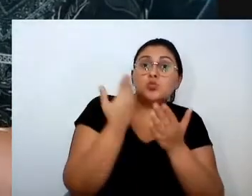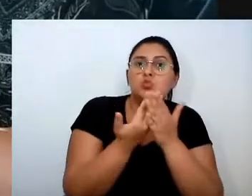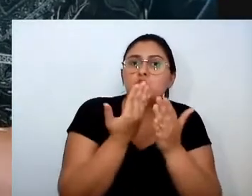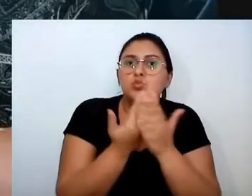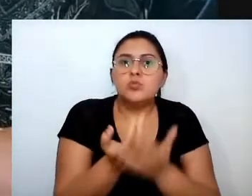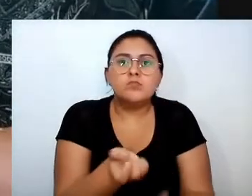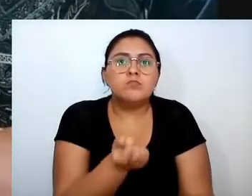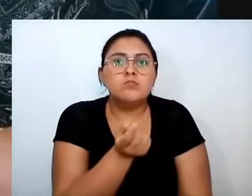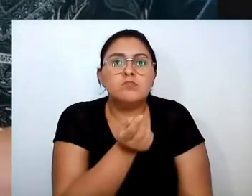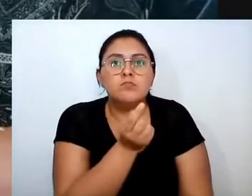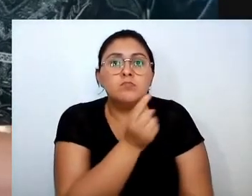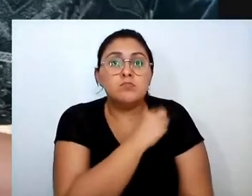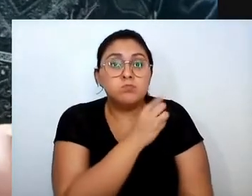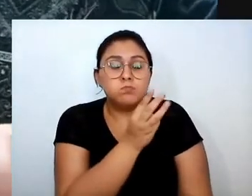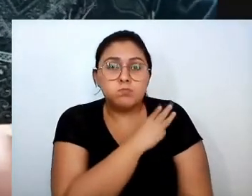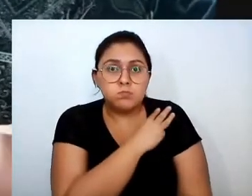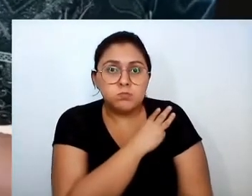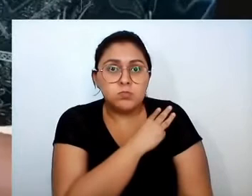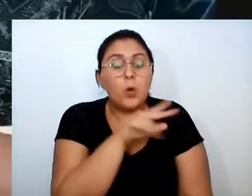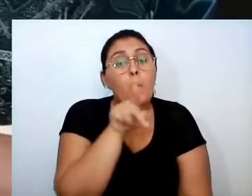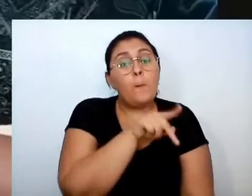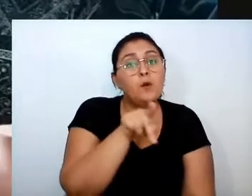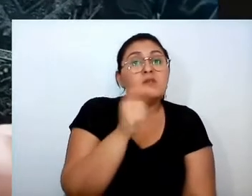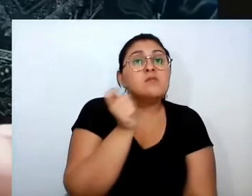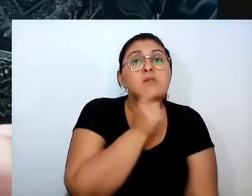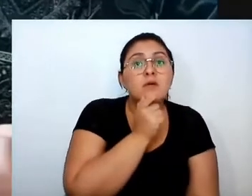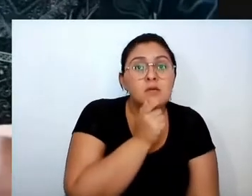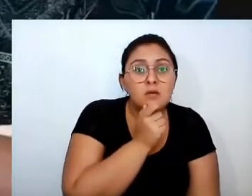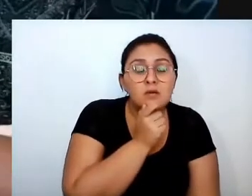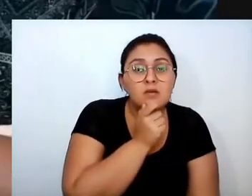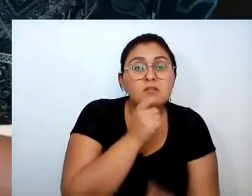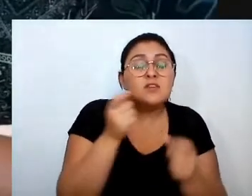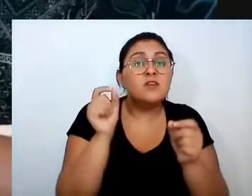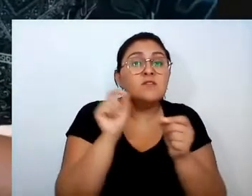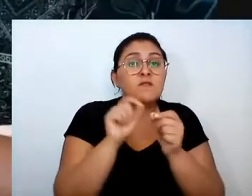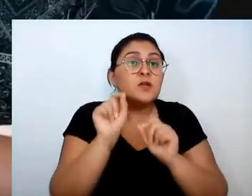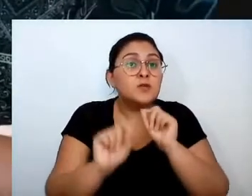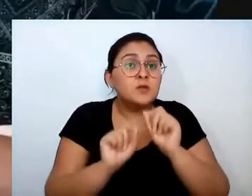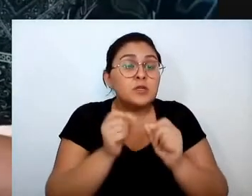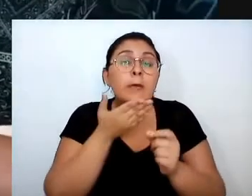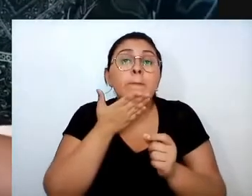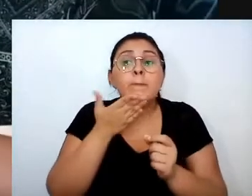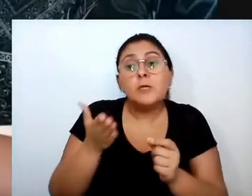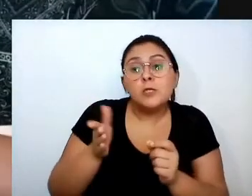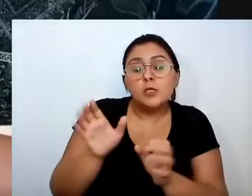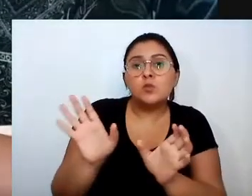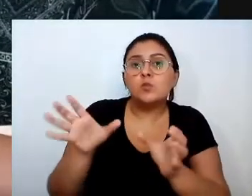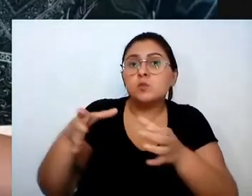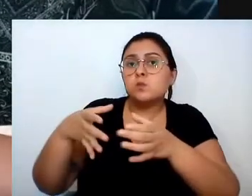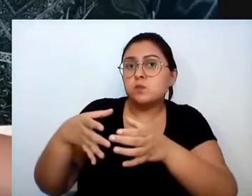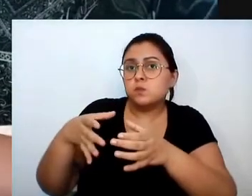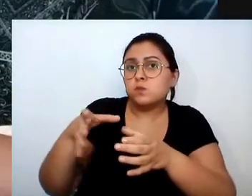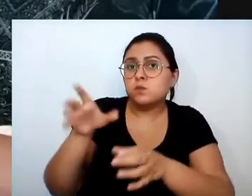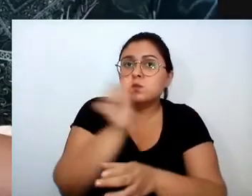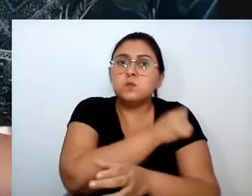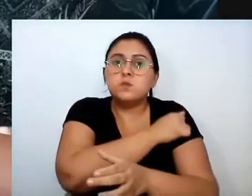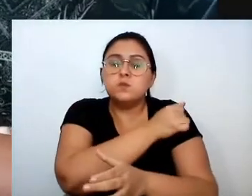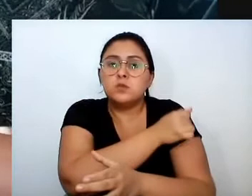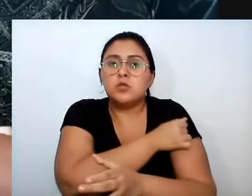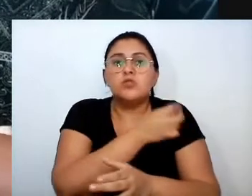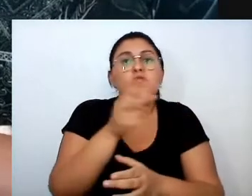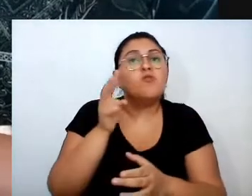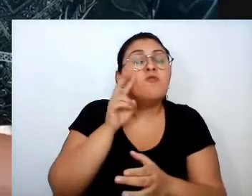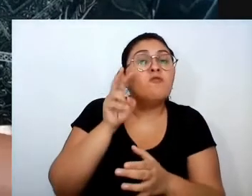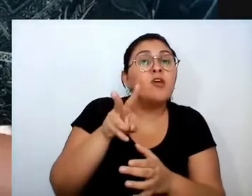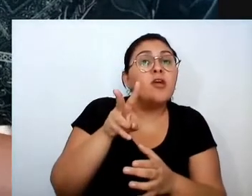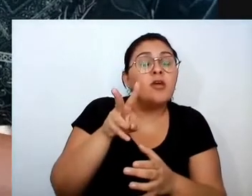de inglês passou uma atividade para a turma, né, um tá, filme para a turma assistir, sim, o